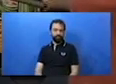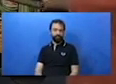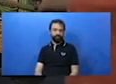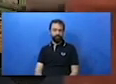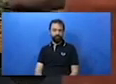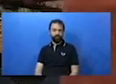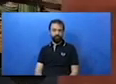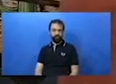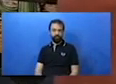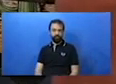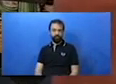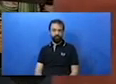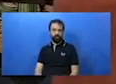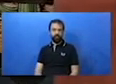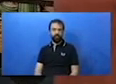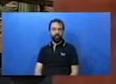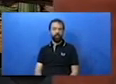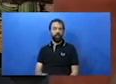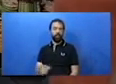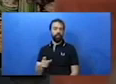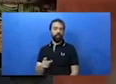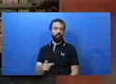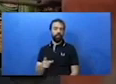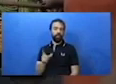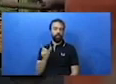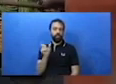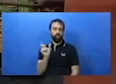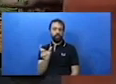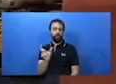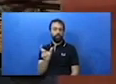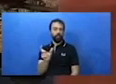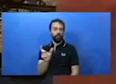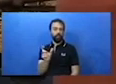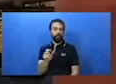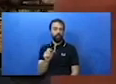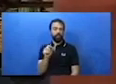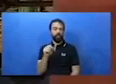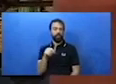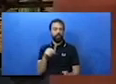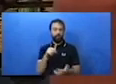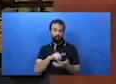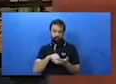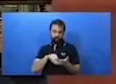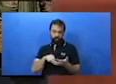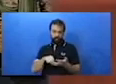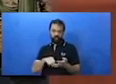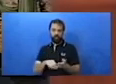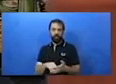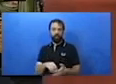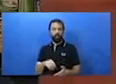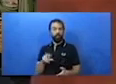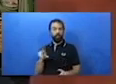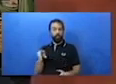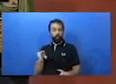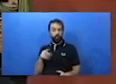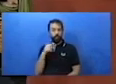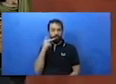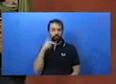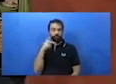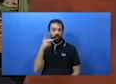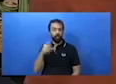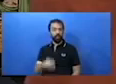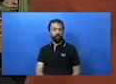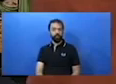textos escolares? Escreve tal e qual como são faladas. No texto que estudamos, aqui ele se refere